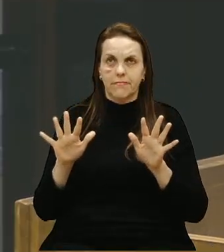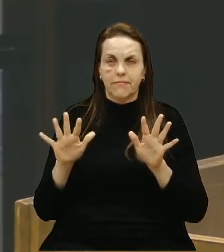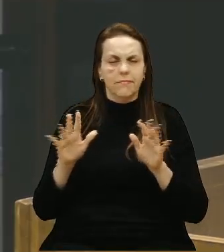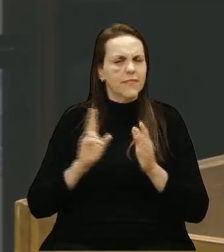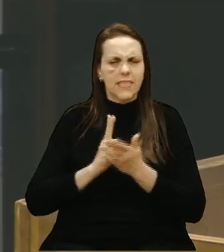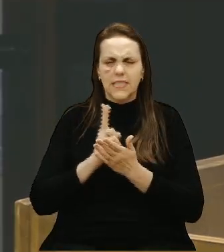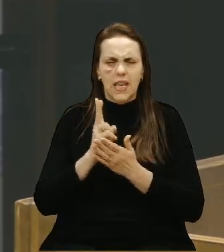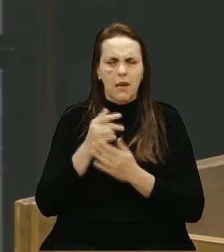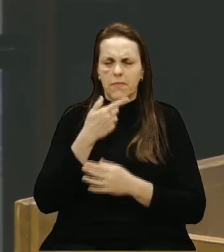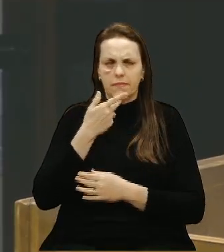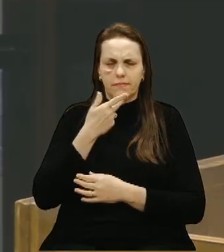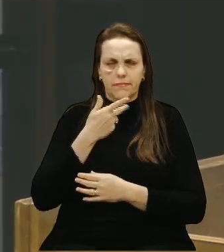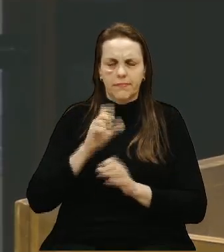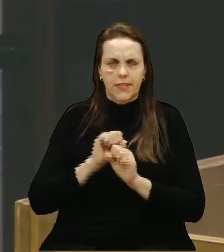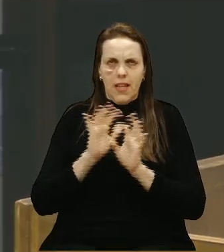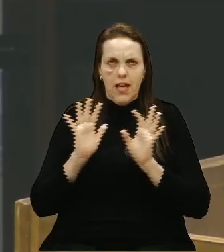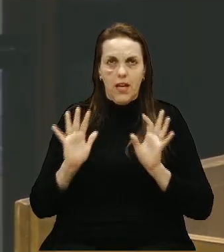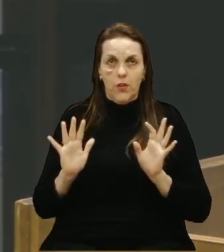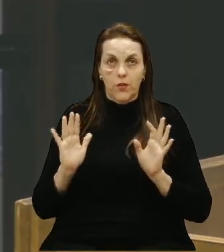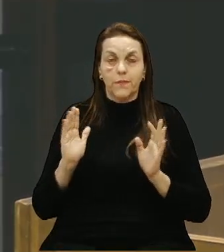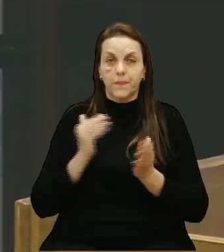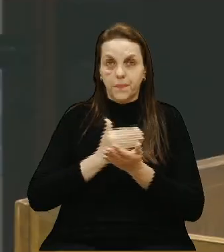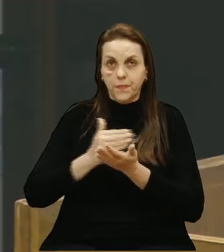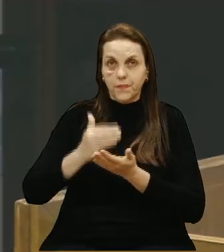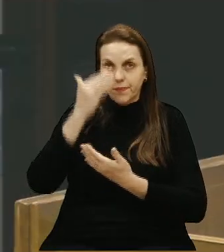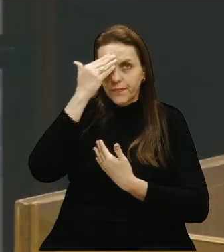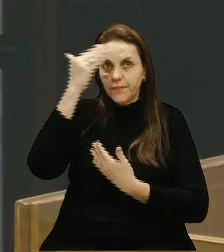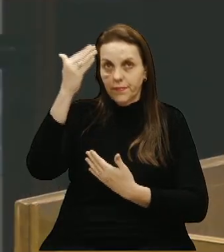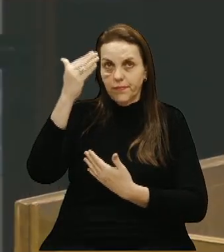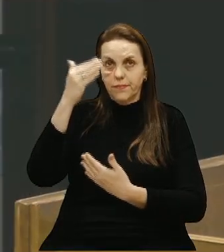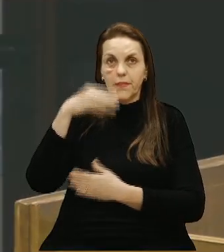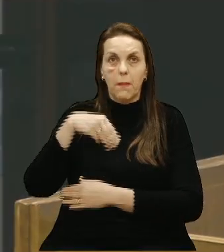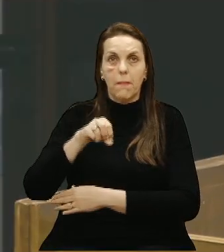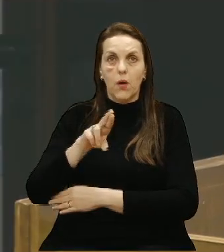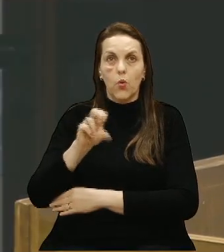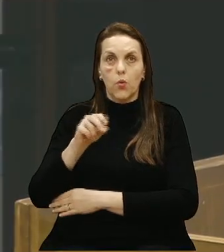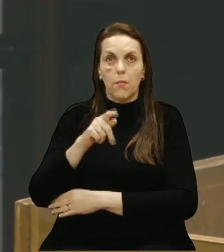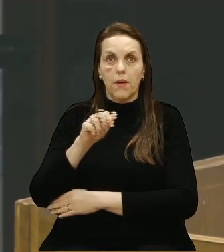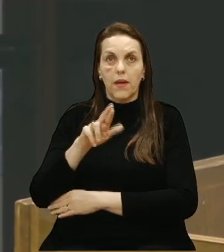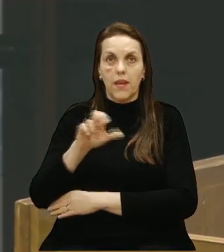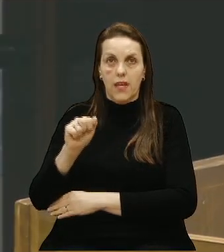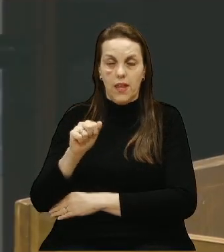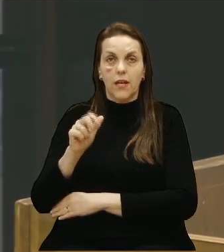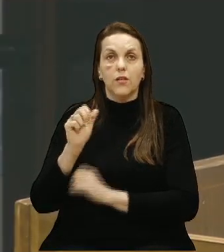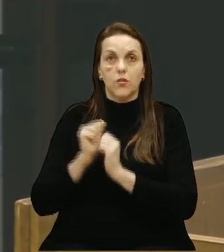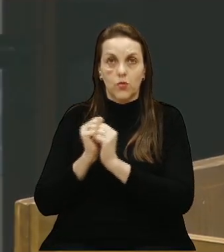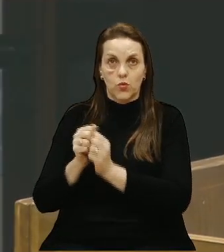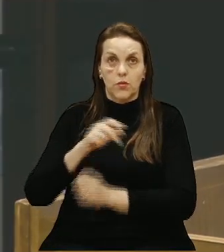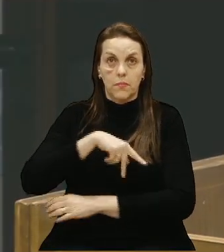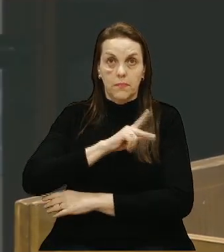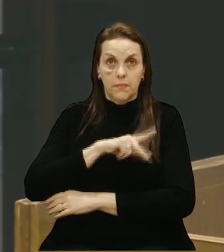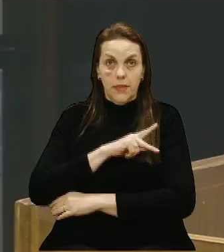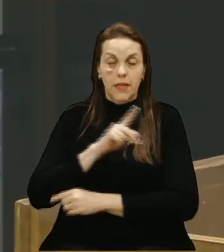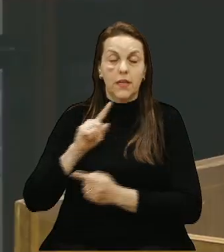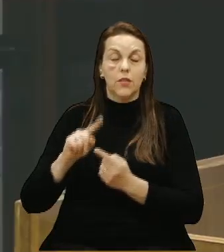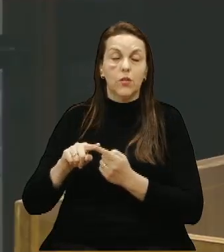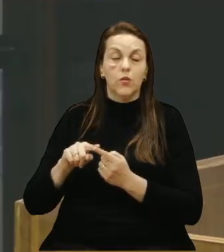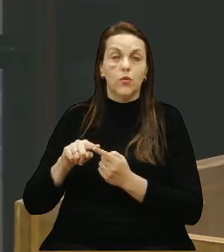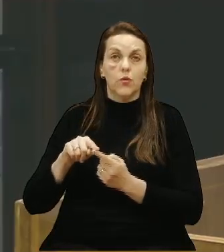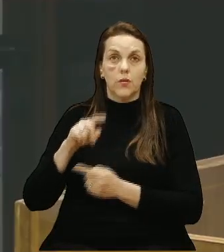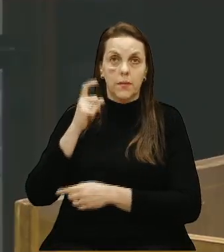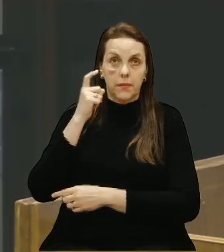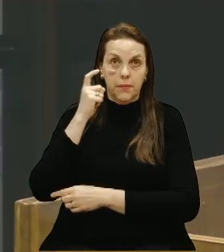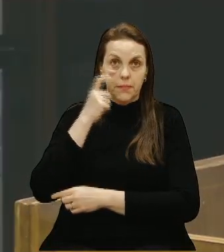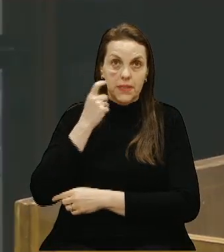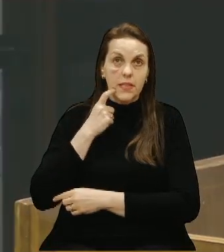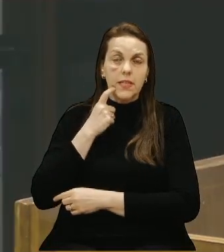sou, eu gostaria de começar agradecendo ao Mauro Pereira. Na semana passada estivemos em Brasília, eu, o vereador Pedro e o vereador Wagner Petrini.